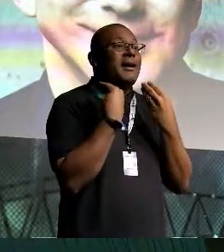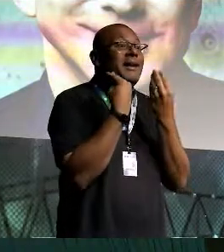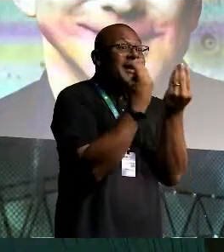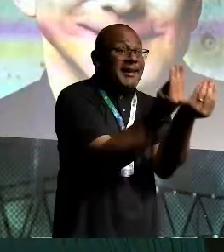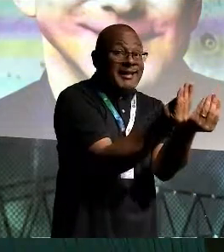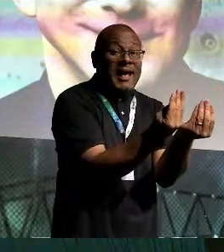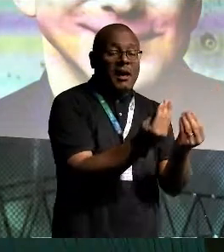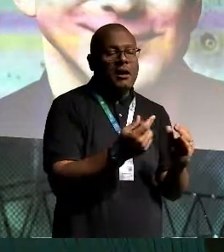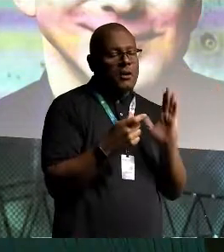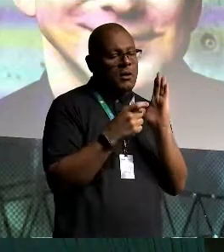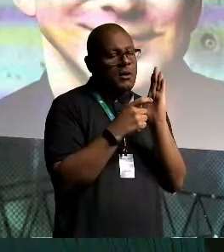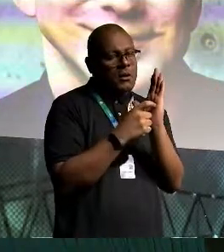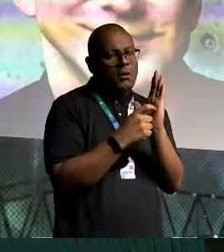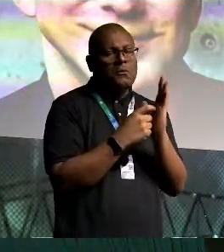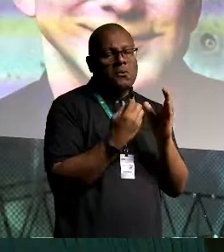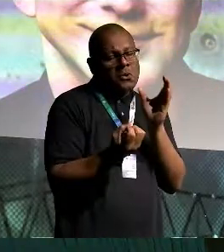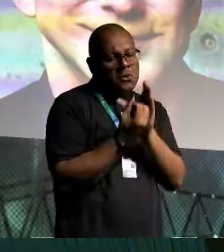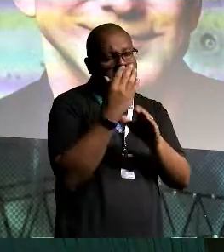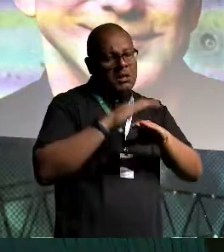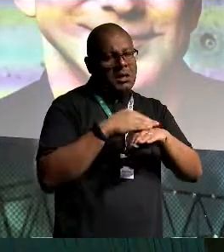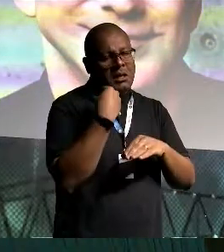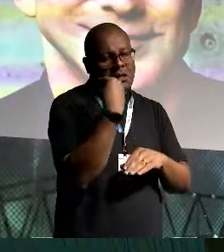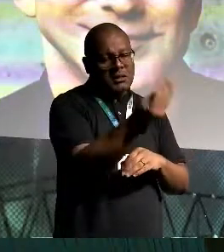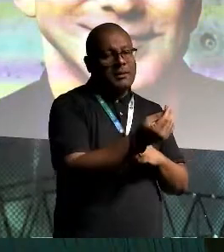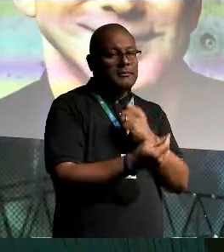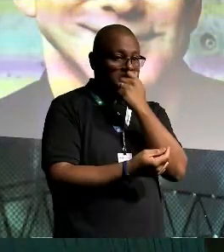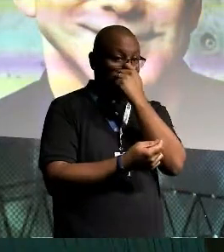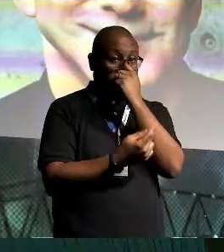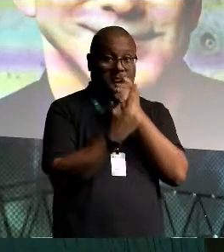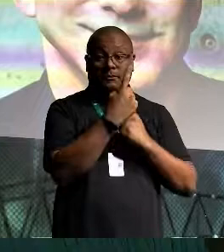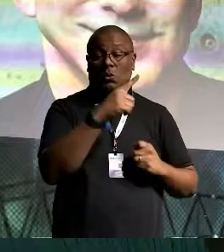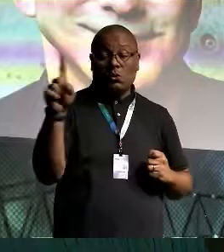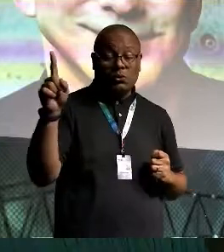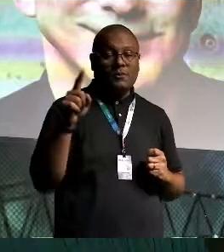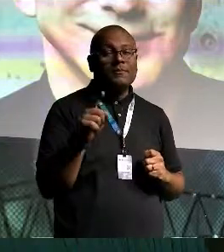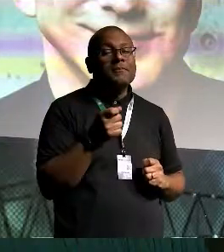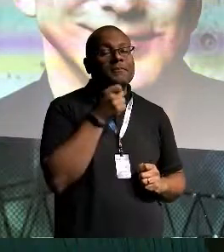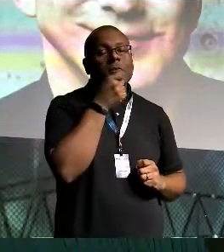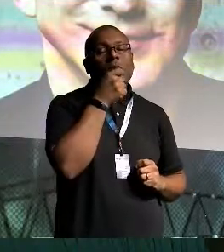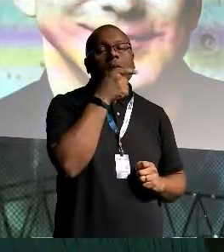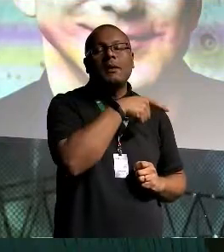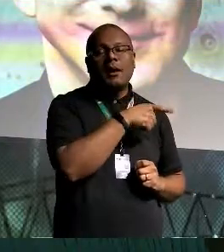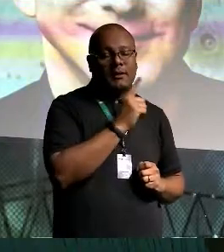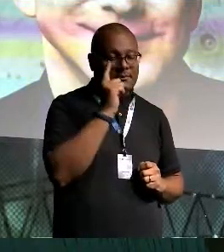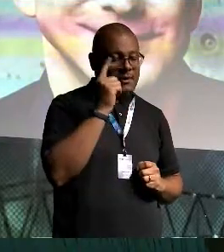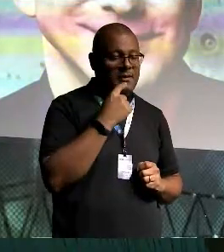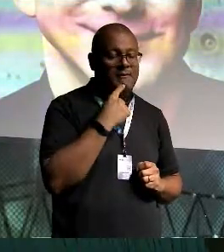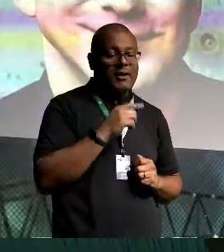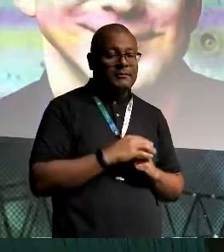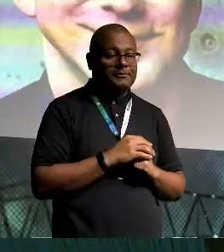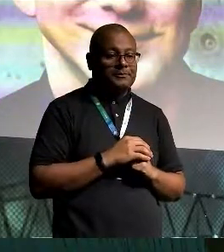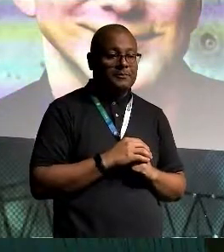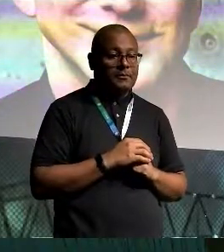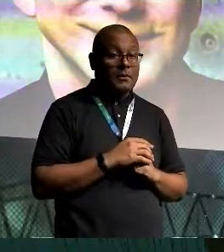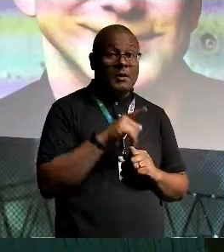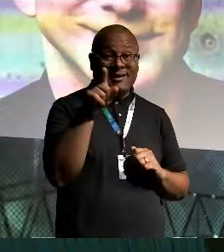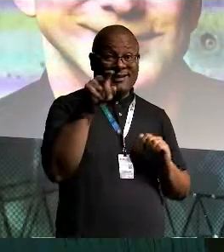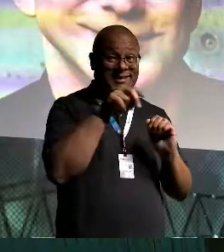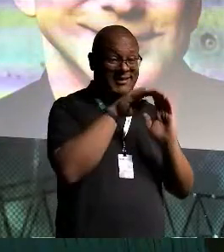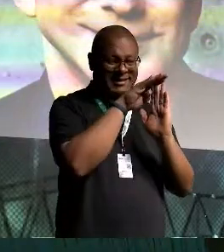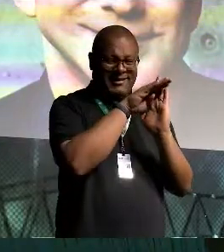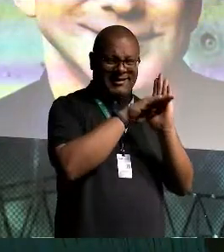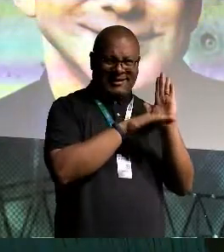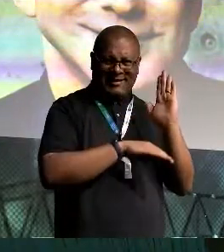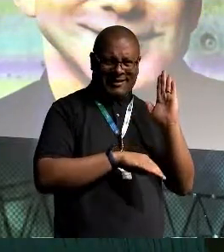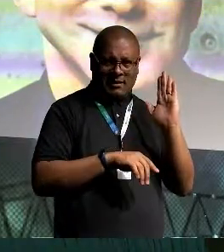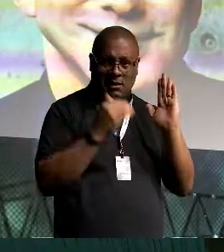esse mesmo valor para outros times? E aqui o finalzinho é basicamente uma anedota dele, ele fala que quem não seguisse esses conceitos